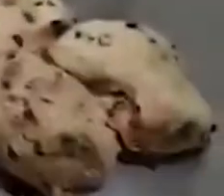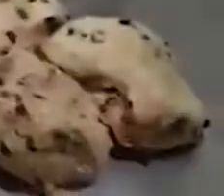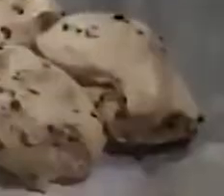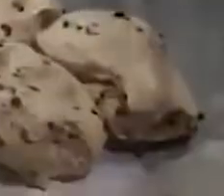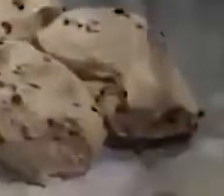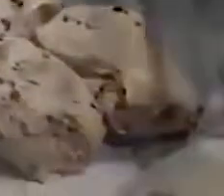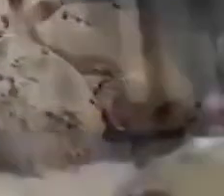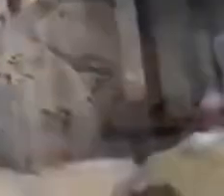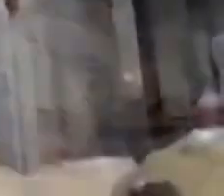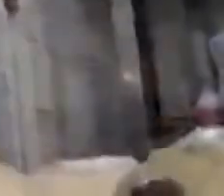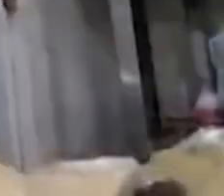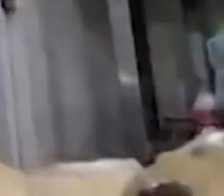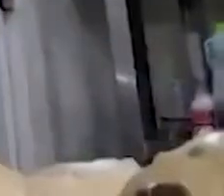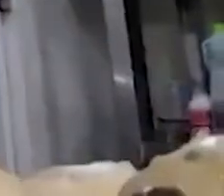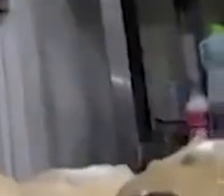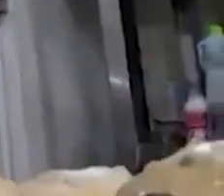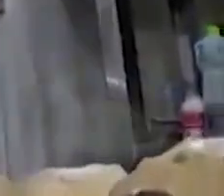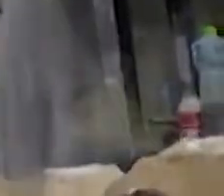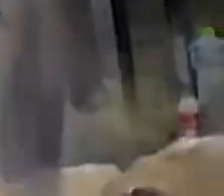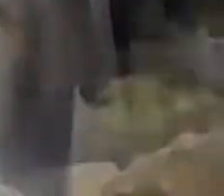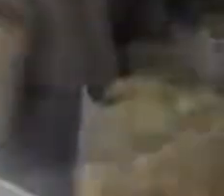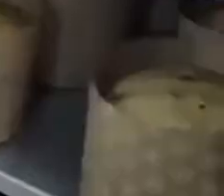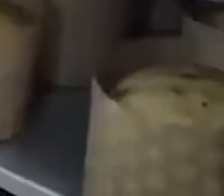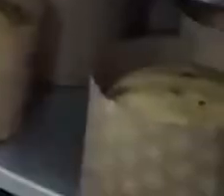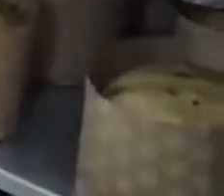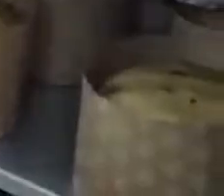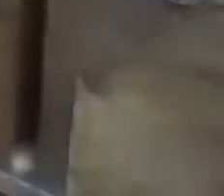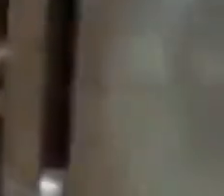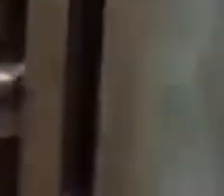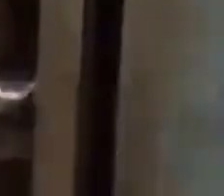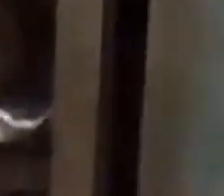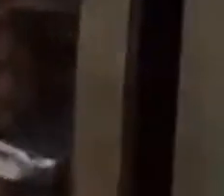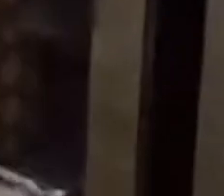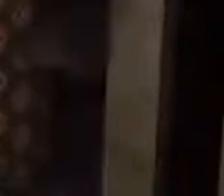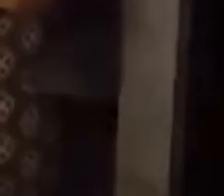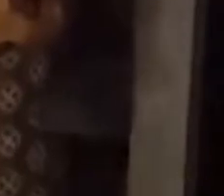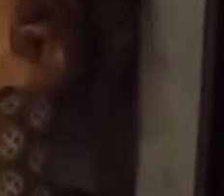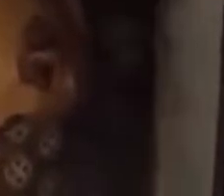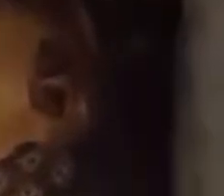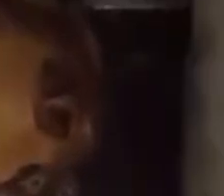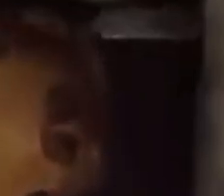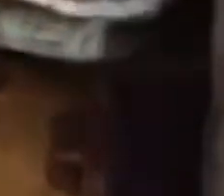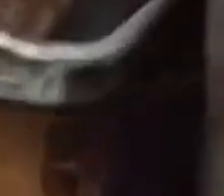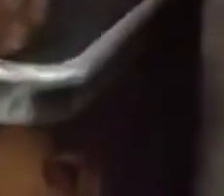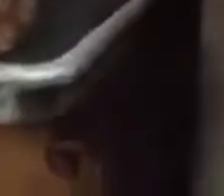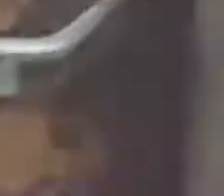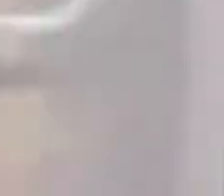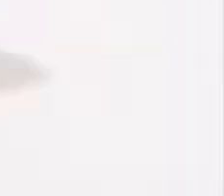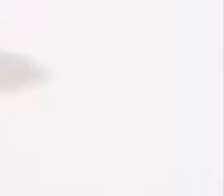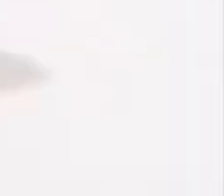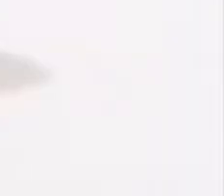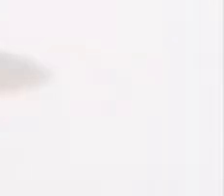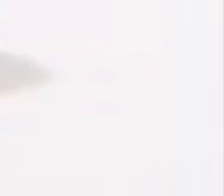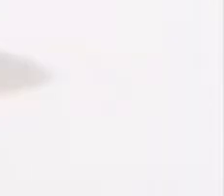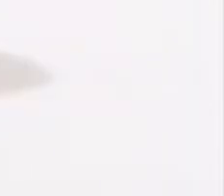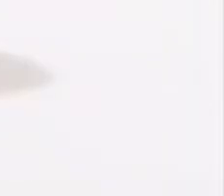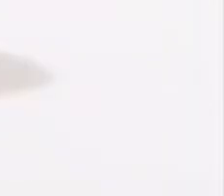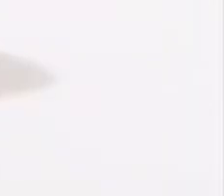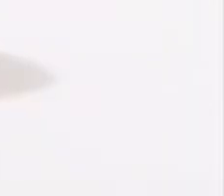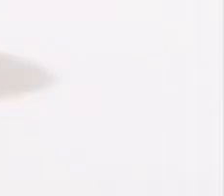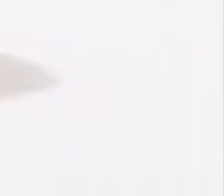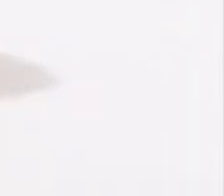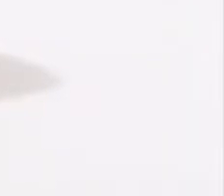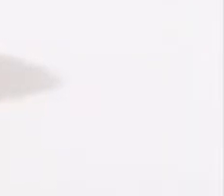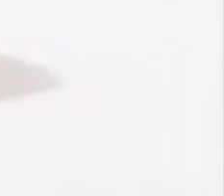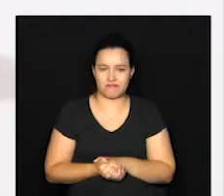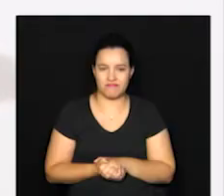delle belle te vanno a riposo, ma ci sei tu a tucino d'amor. Este è il